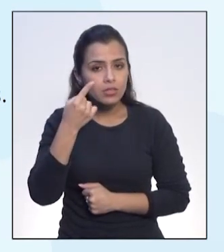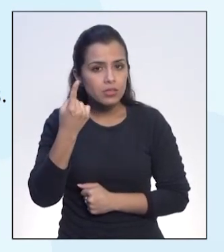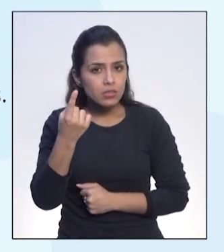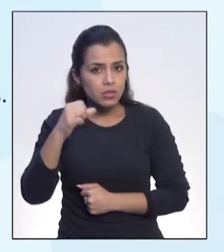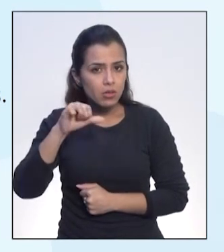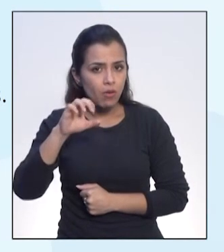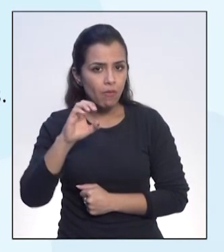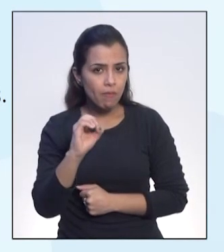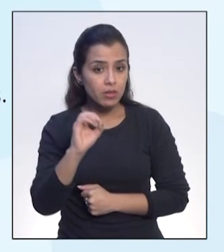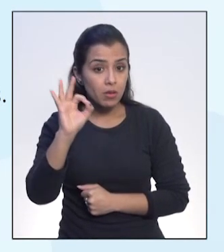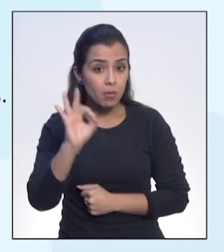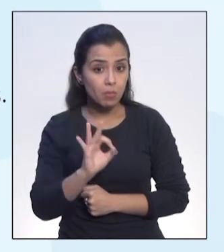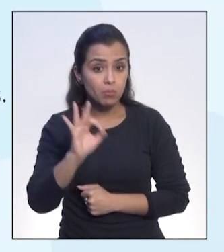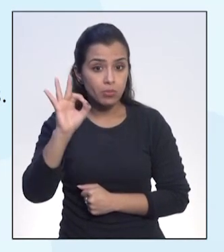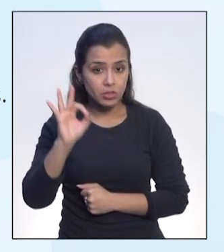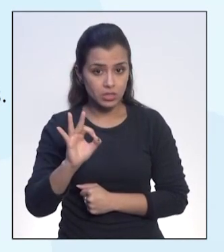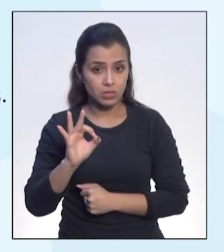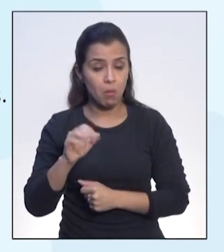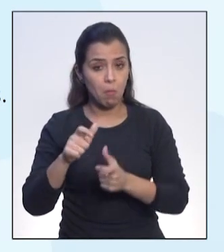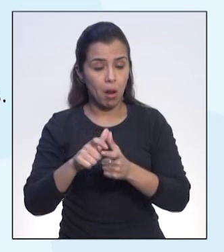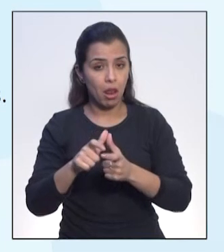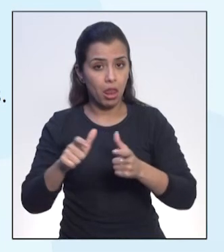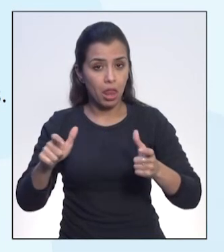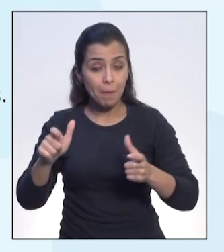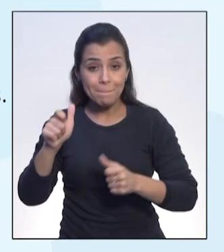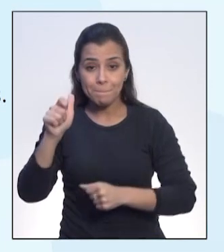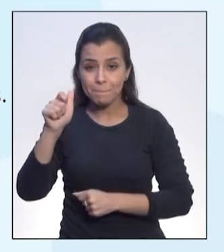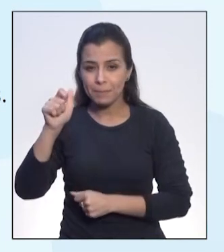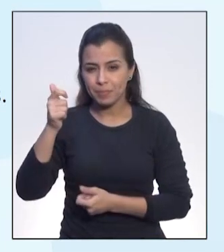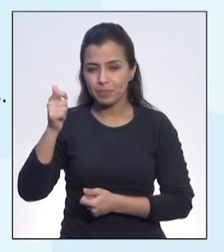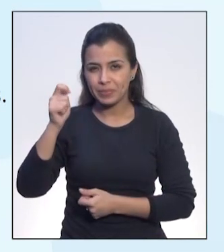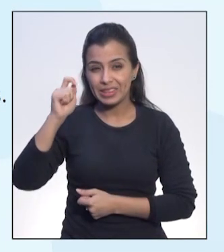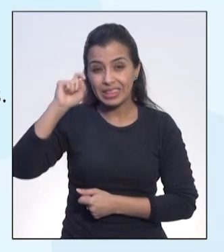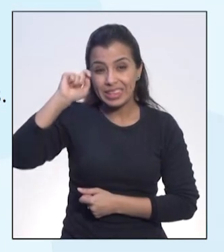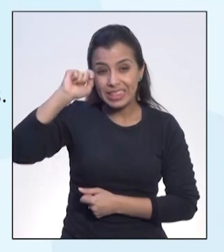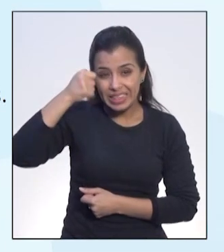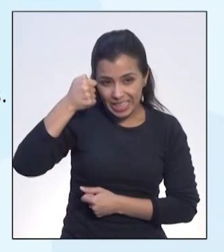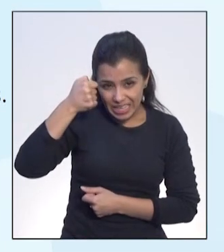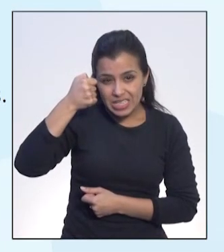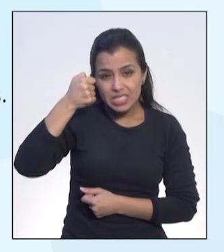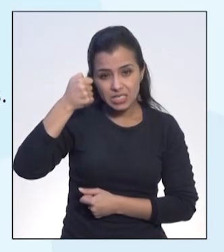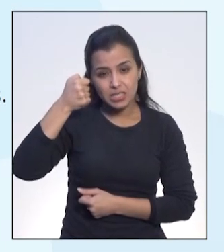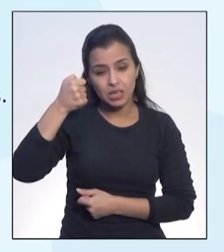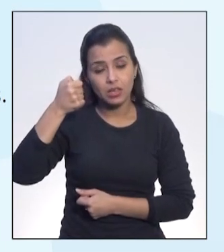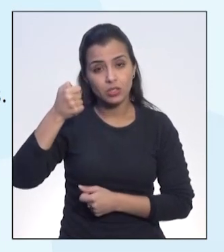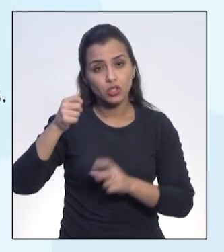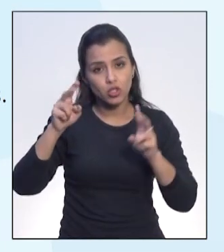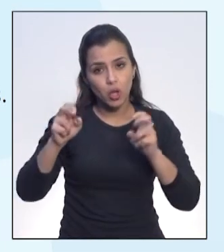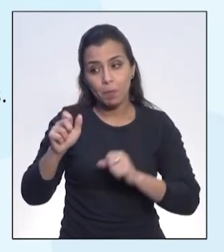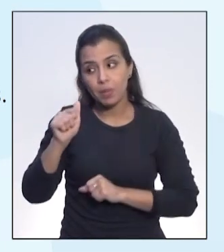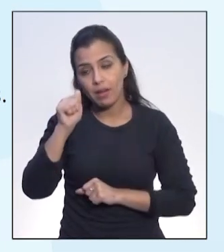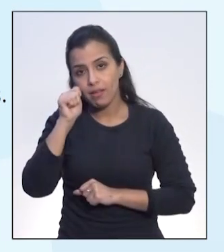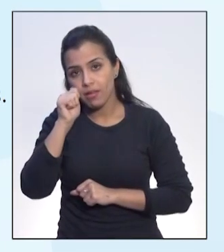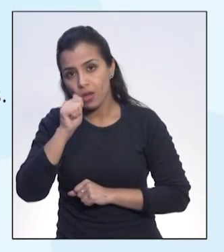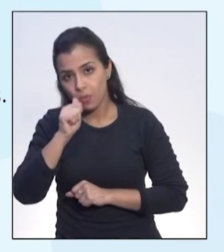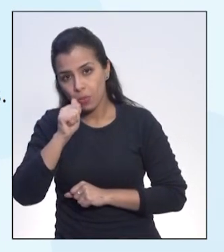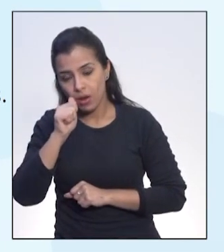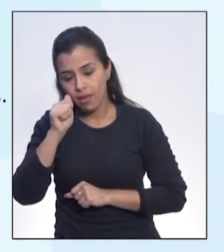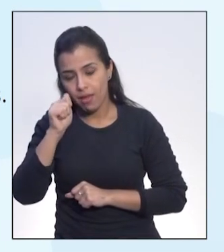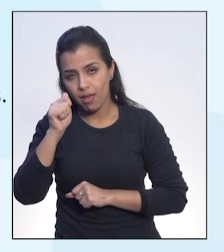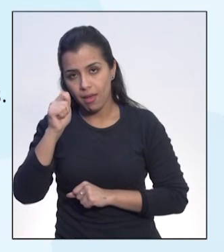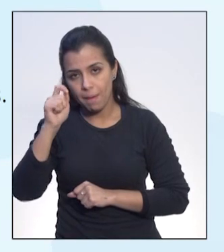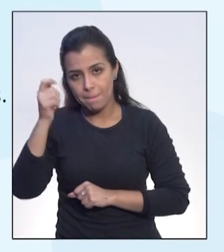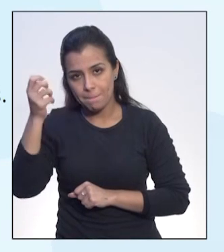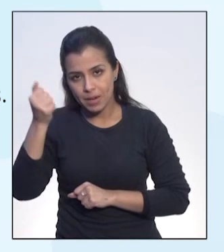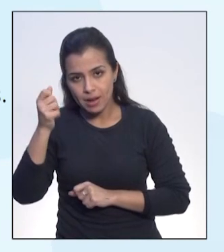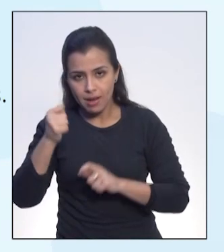de 190% a vitimização de mulheres negras em relação às mulheres brancas, que nesse